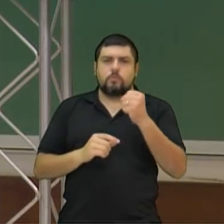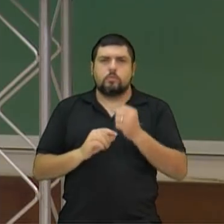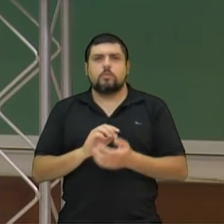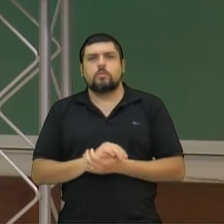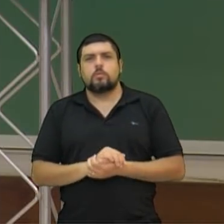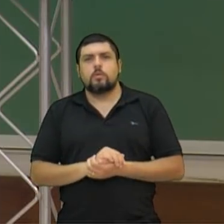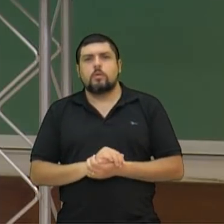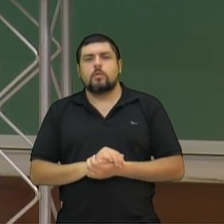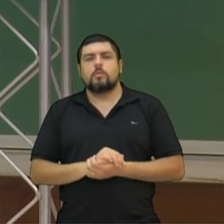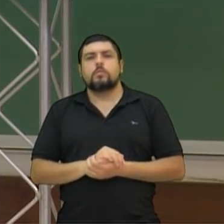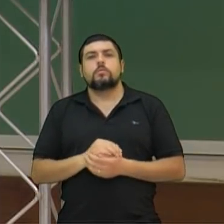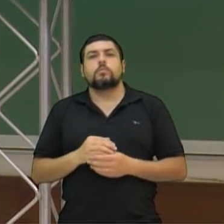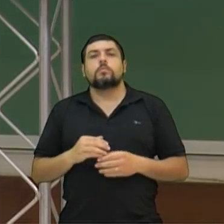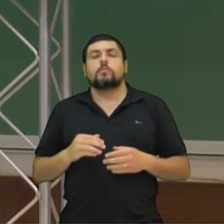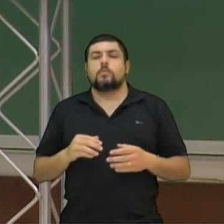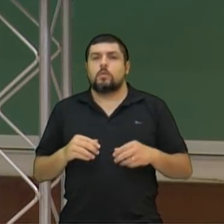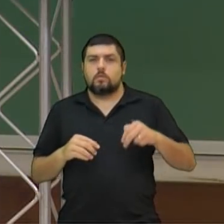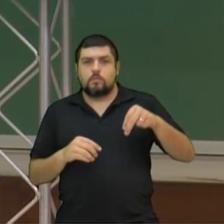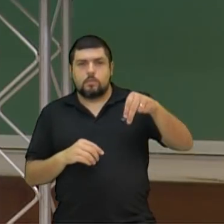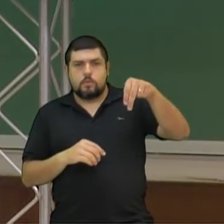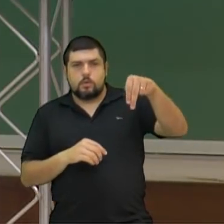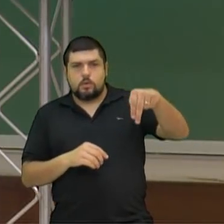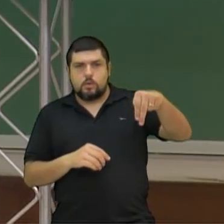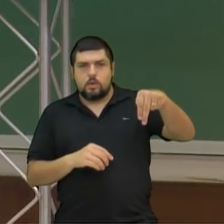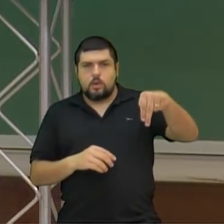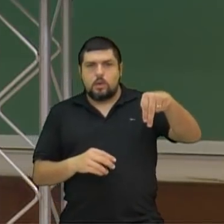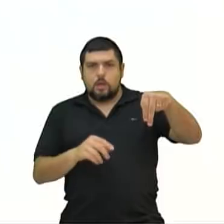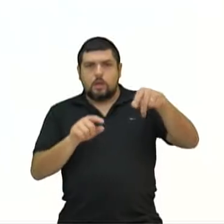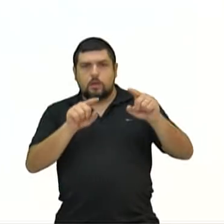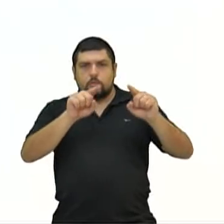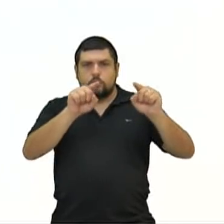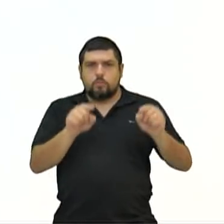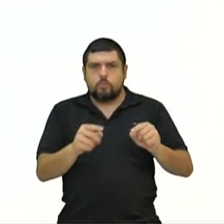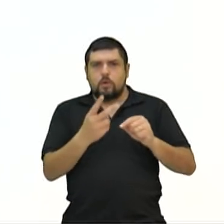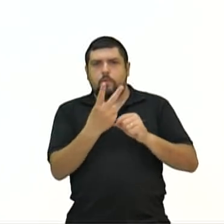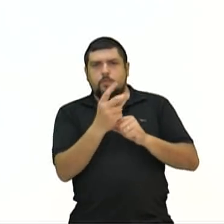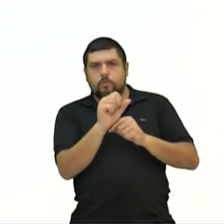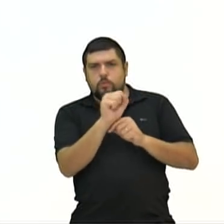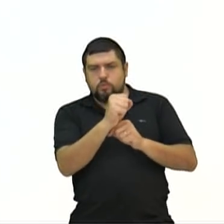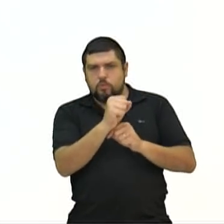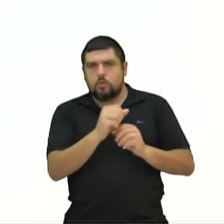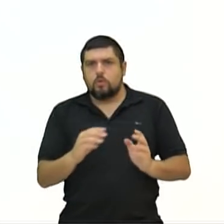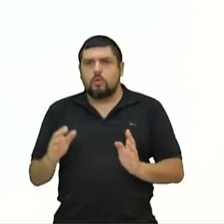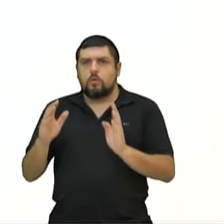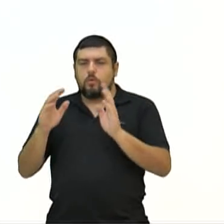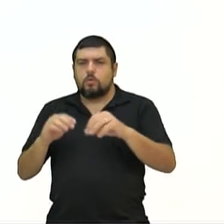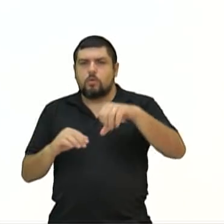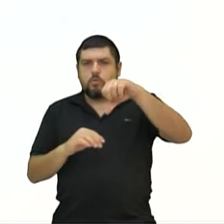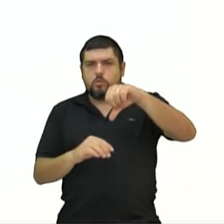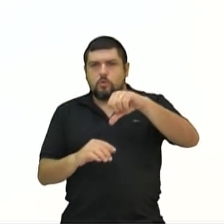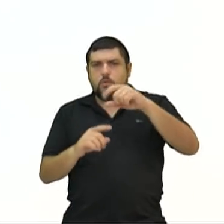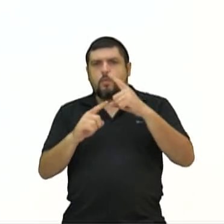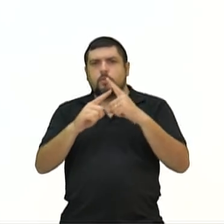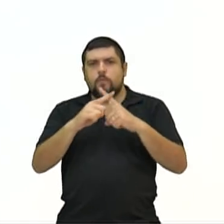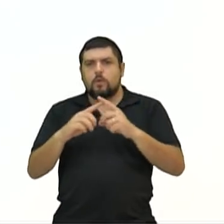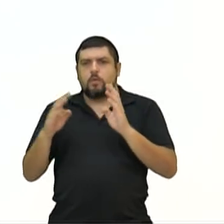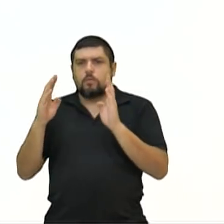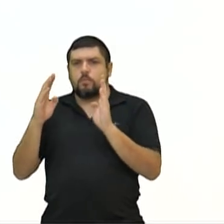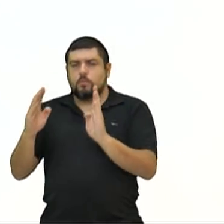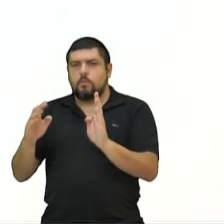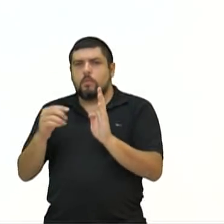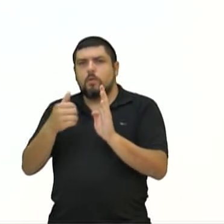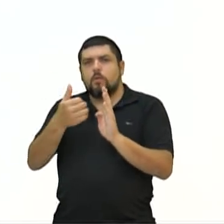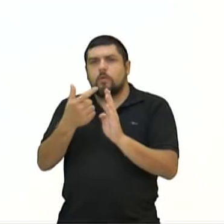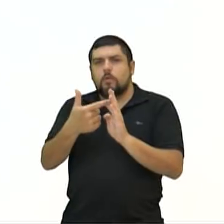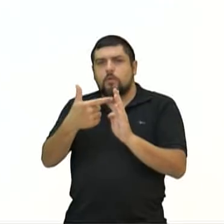com N de 28 vai ficar 9 vezes módulo de 28 menos 21,